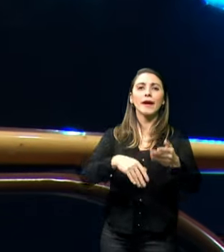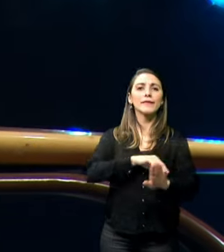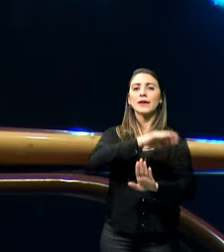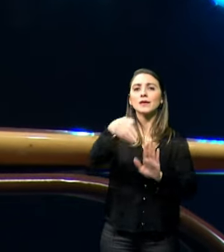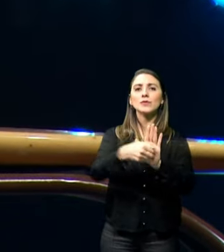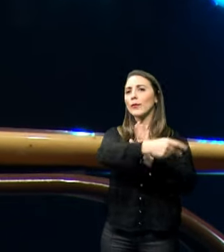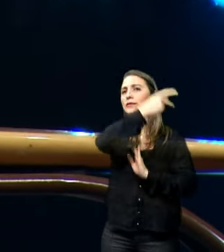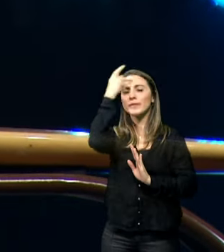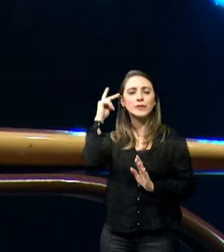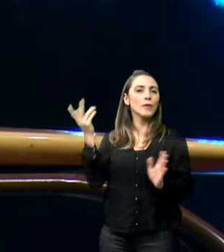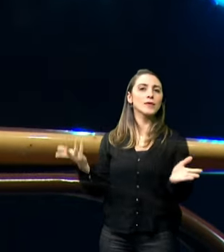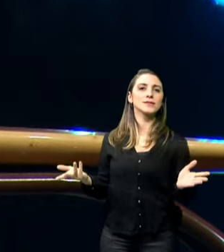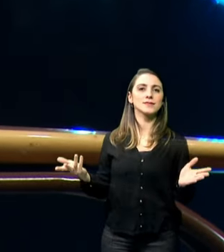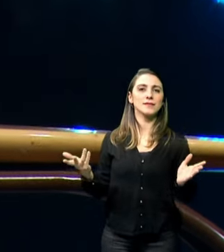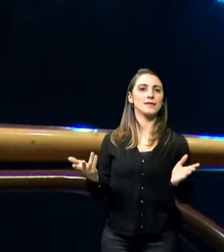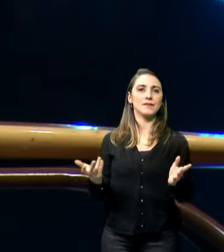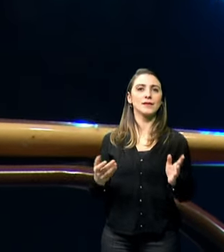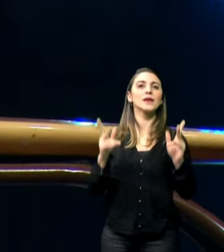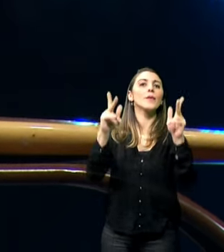Amar, você ama todas as pessoas.